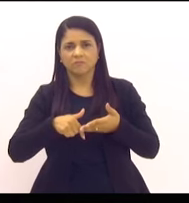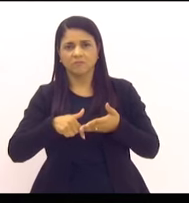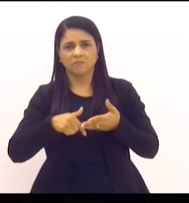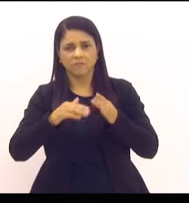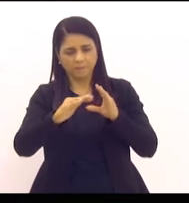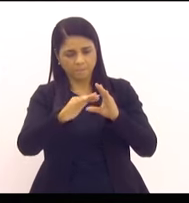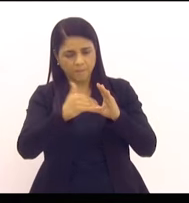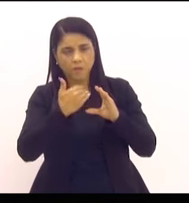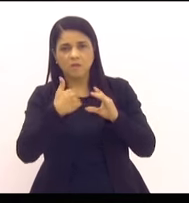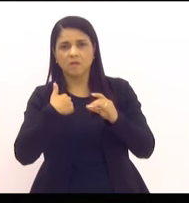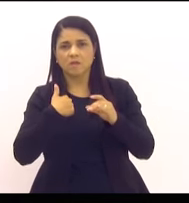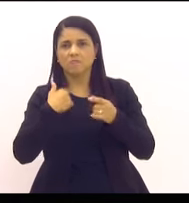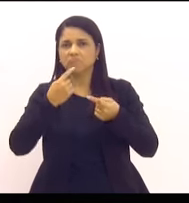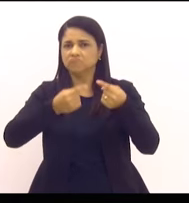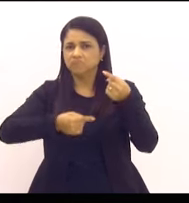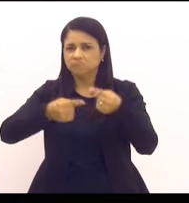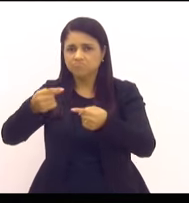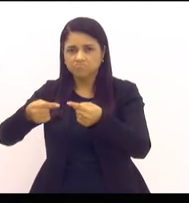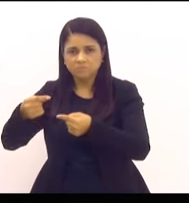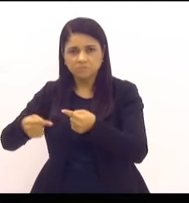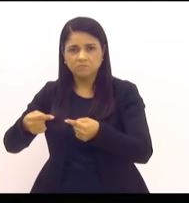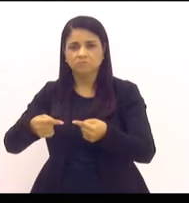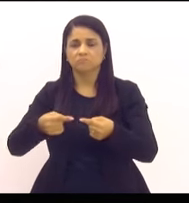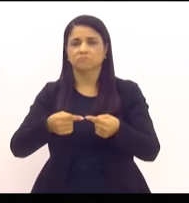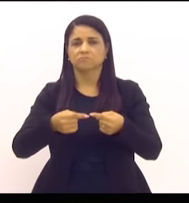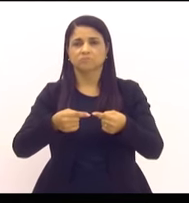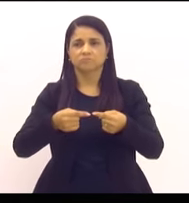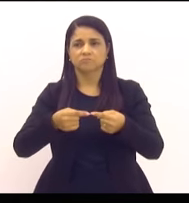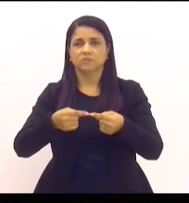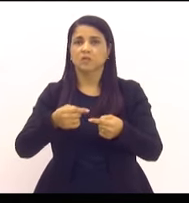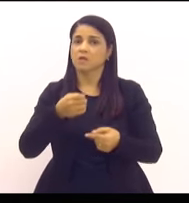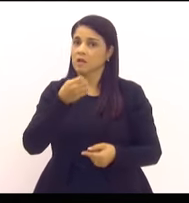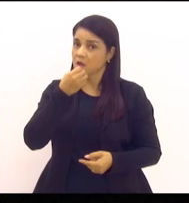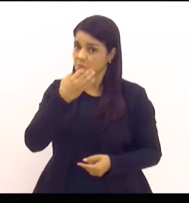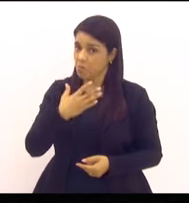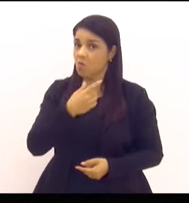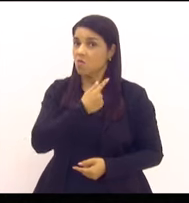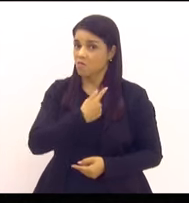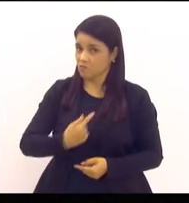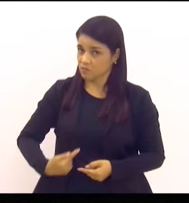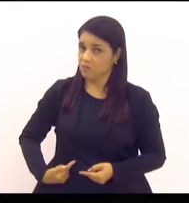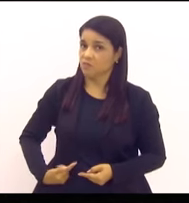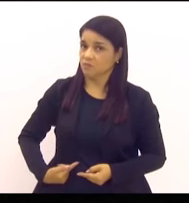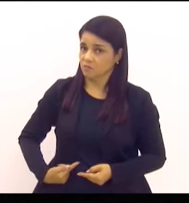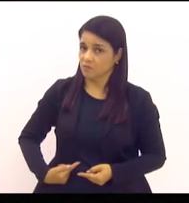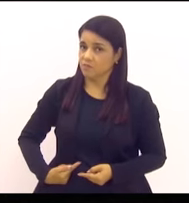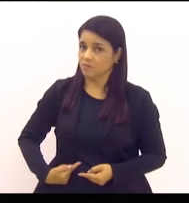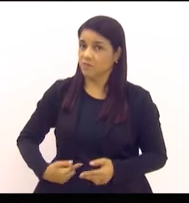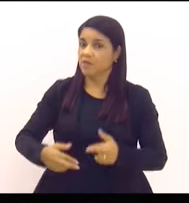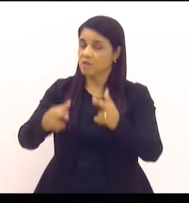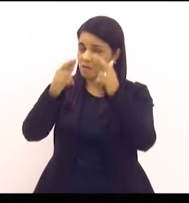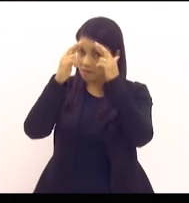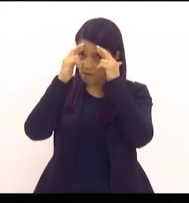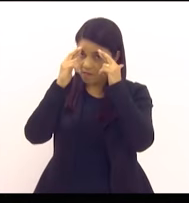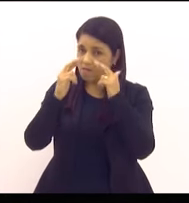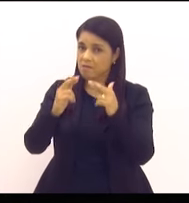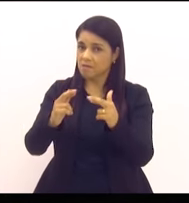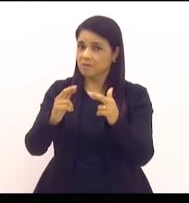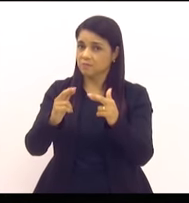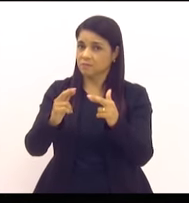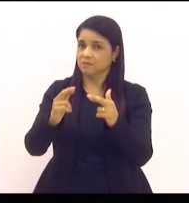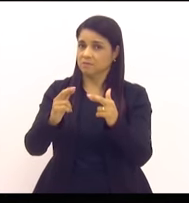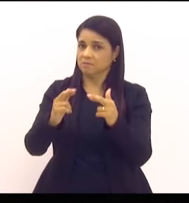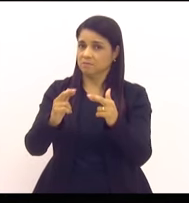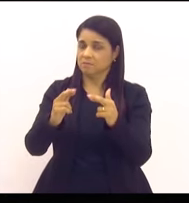foi amplamente debatida, era bom, senhor governador, que a gente respeitasse aquilo que